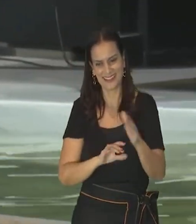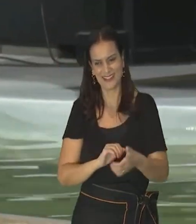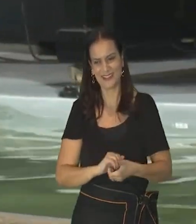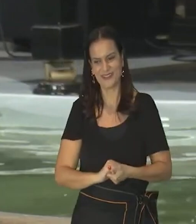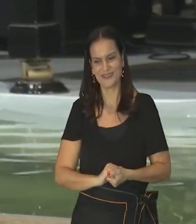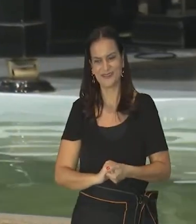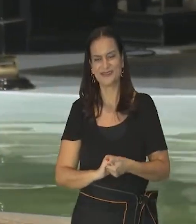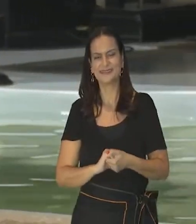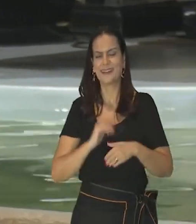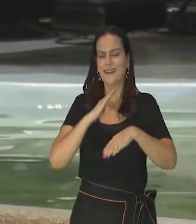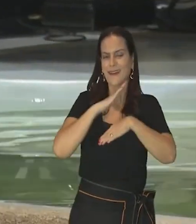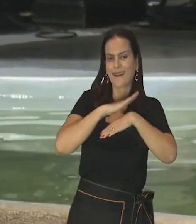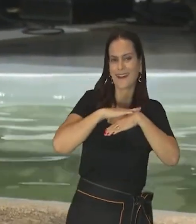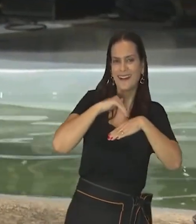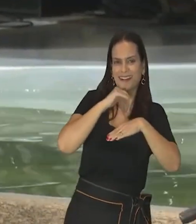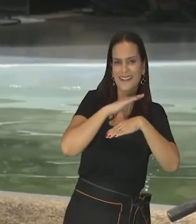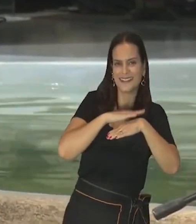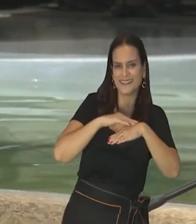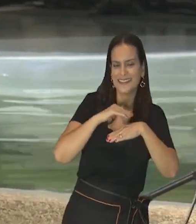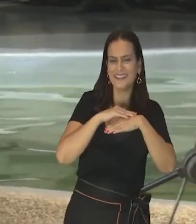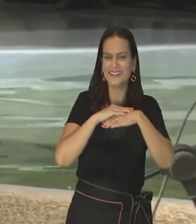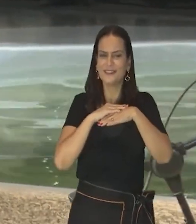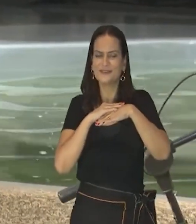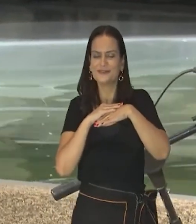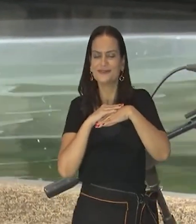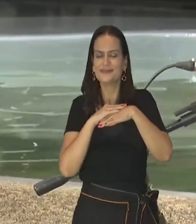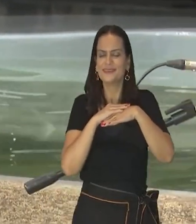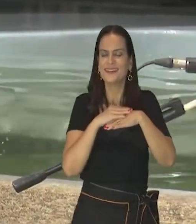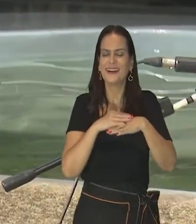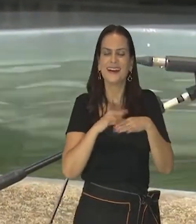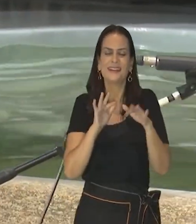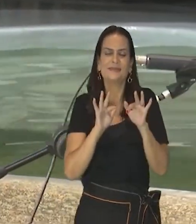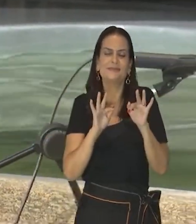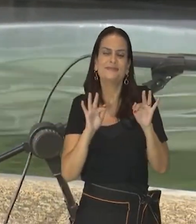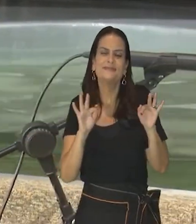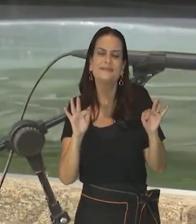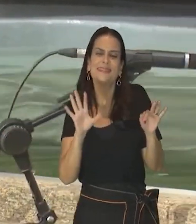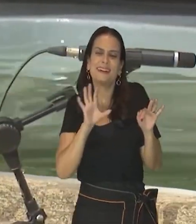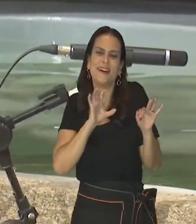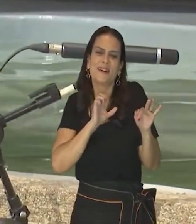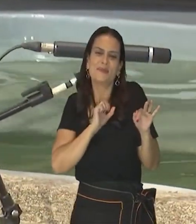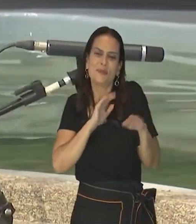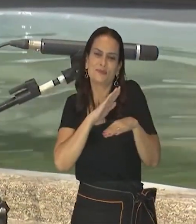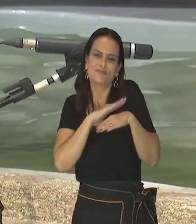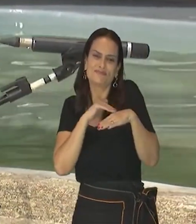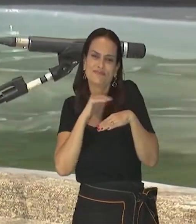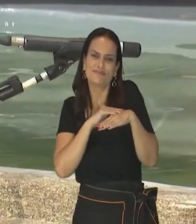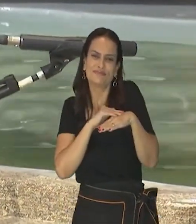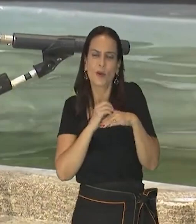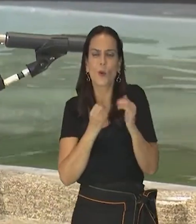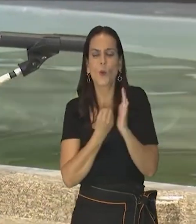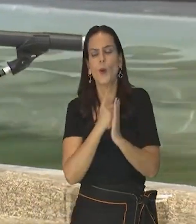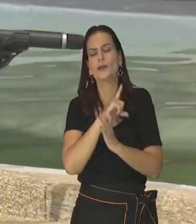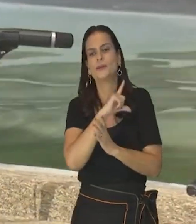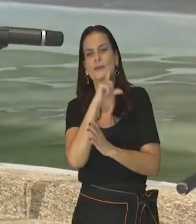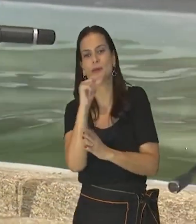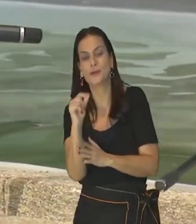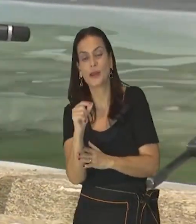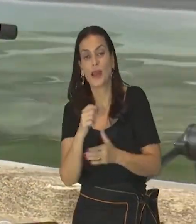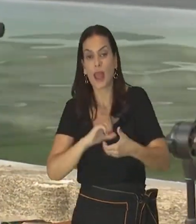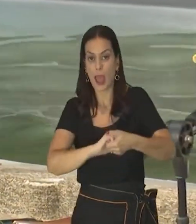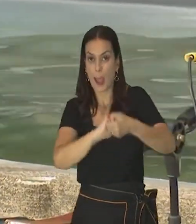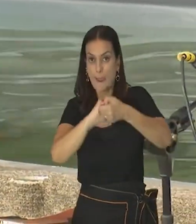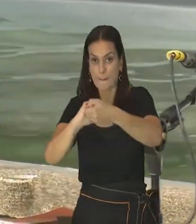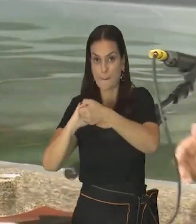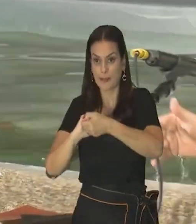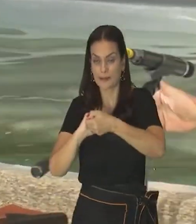seu carinho, com seu aconchego, com sua ternura. Quantas vezes eu saio daqui e vou apertar as